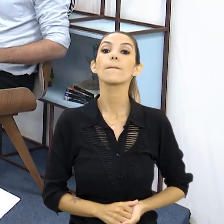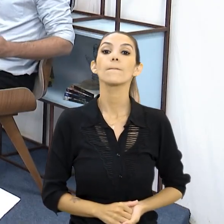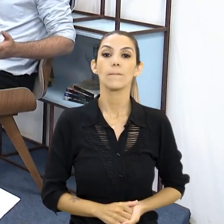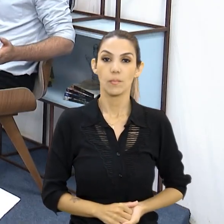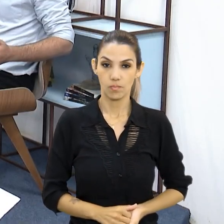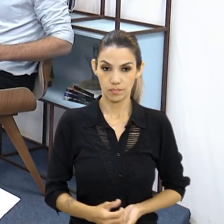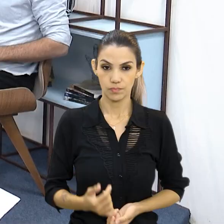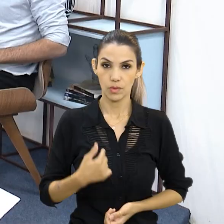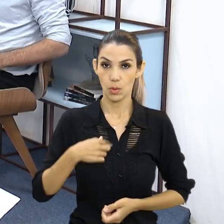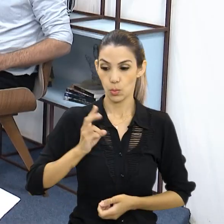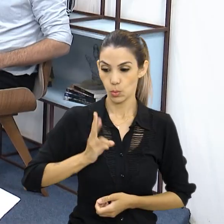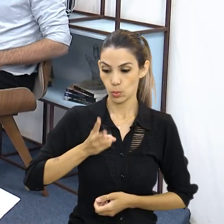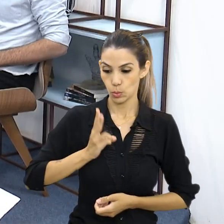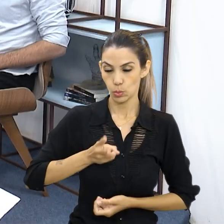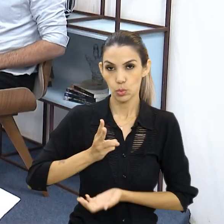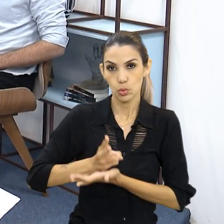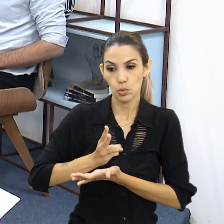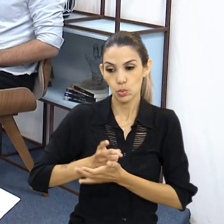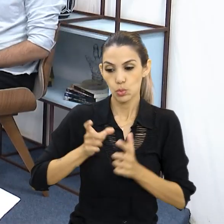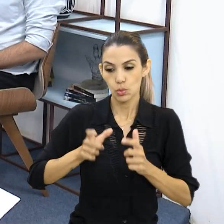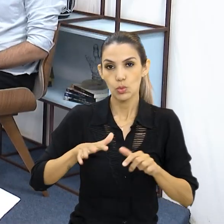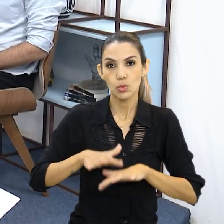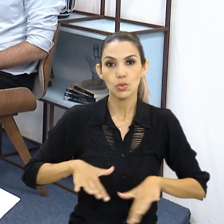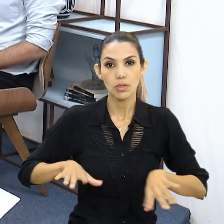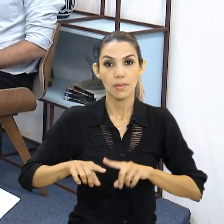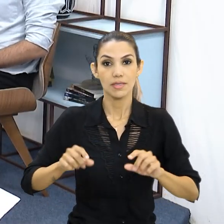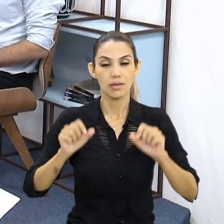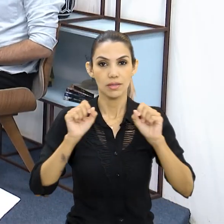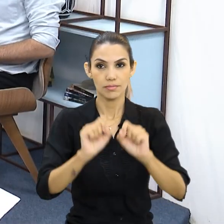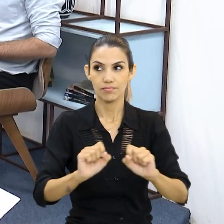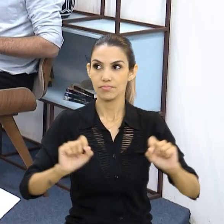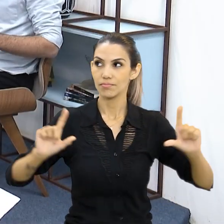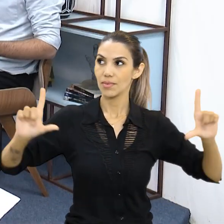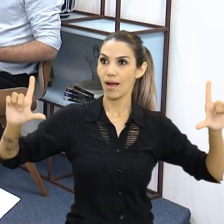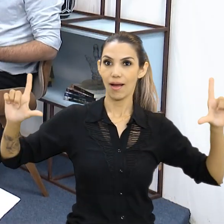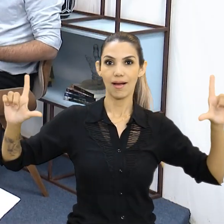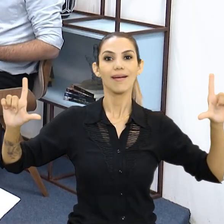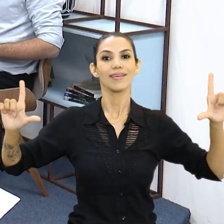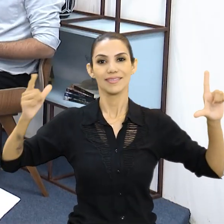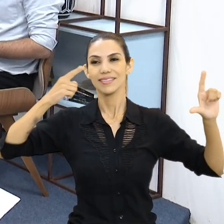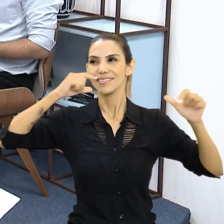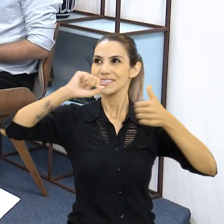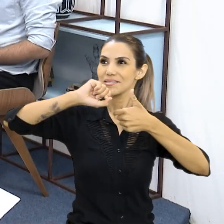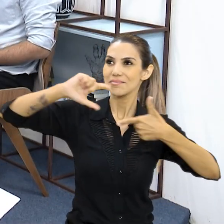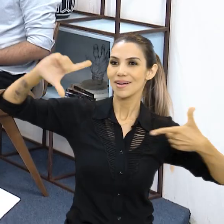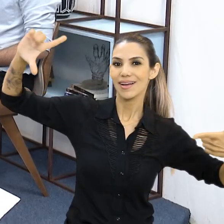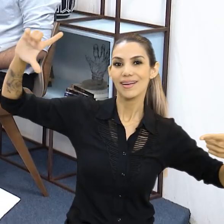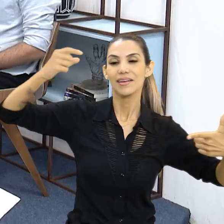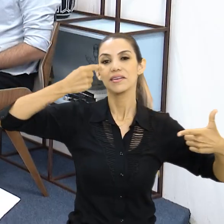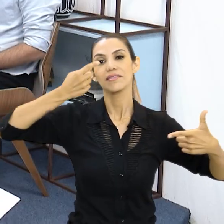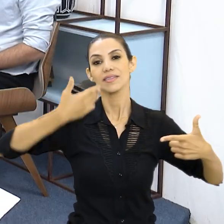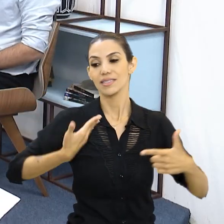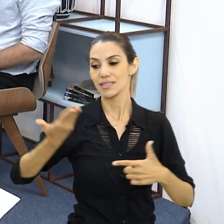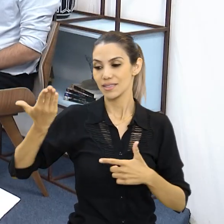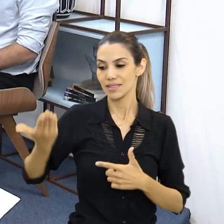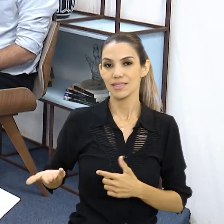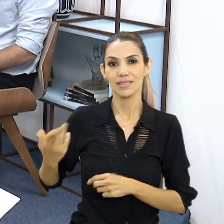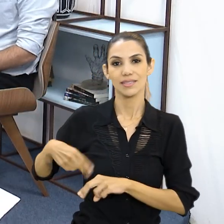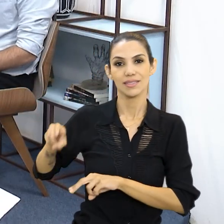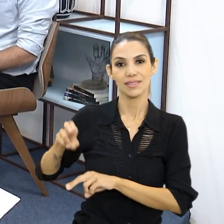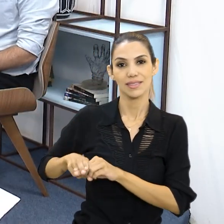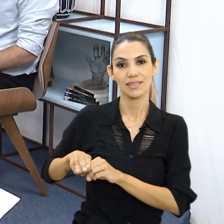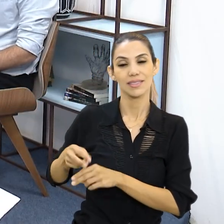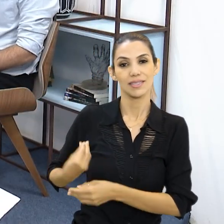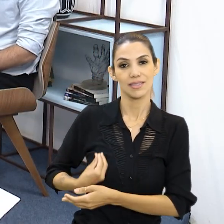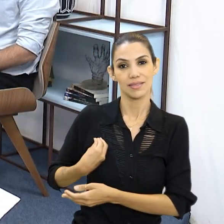E eu continuo aqui no mesmo cenário, mas agora com a câmera que está em plano aberto. Em uma cadeira ao meu lado direito está a professora da Faculdade